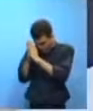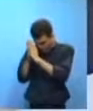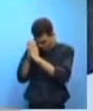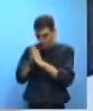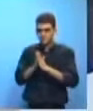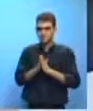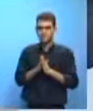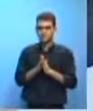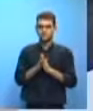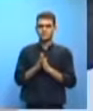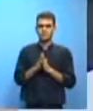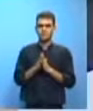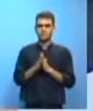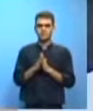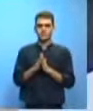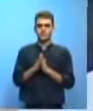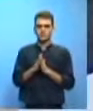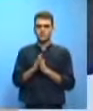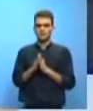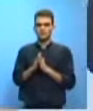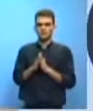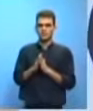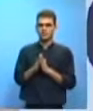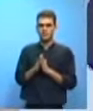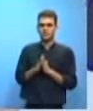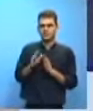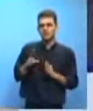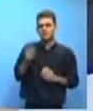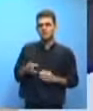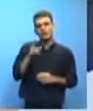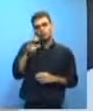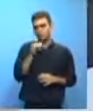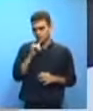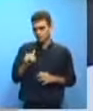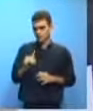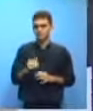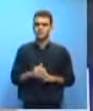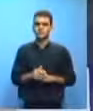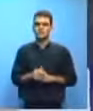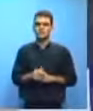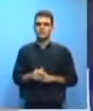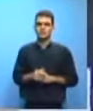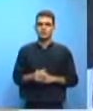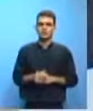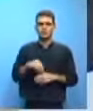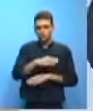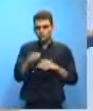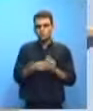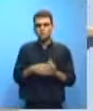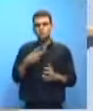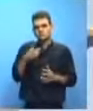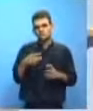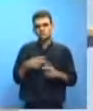Filho, estou enxergando que na sua casa tudo vai mal. Também, isso aí eu falei para o senhor. Isso aí é verdade, o que eu mesmo